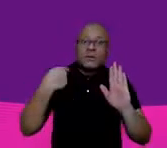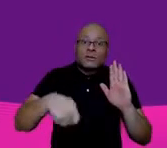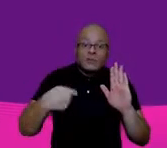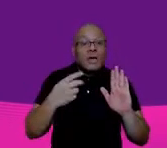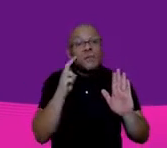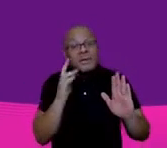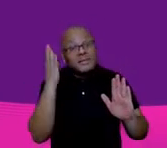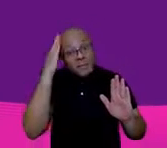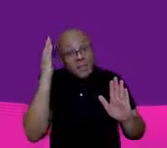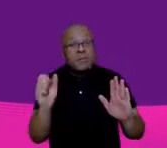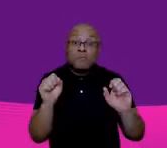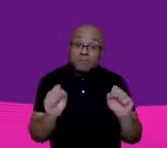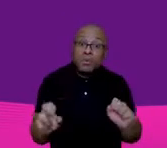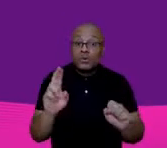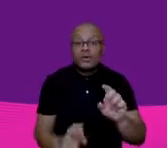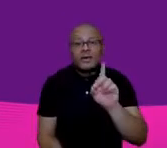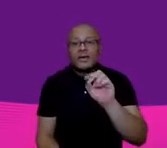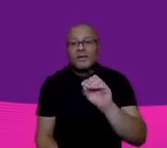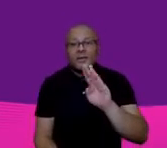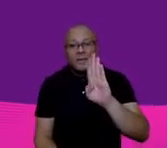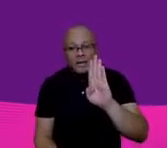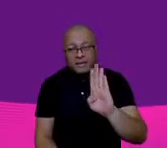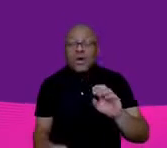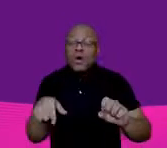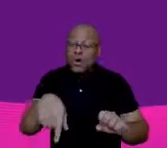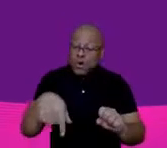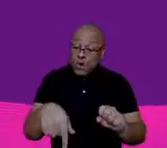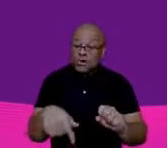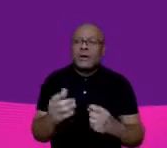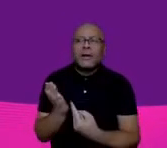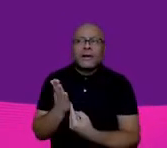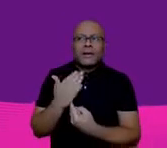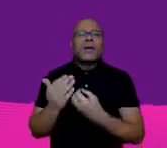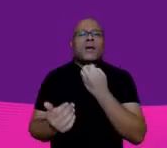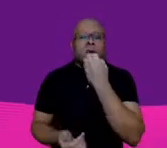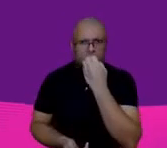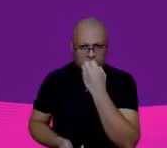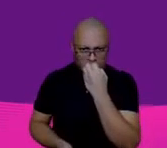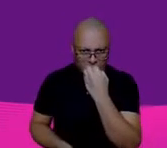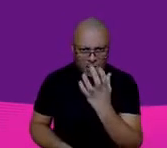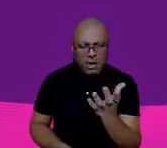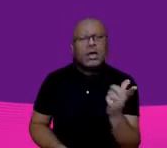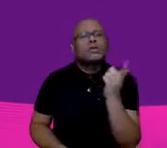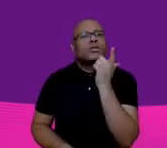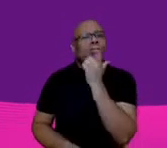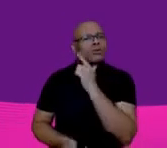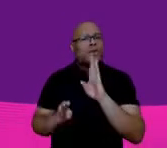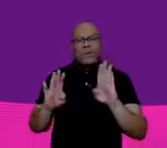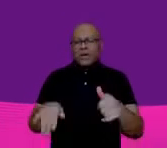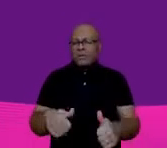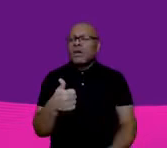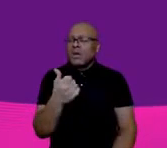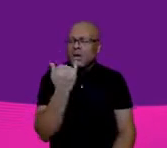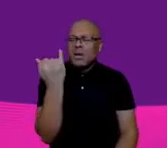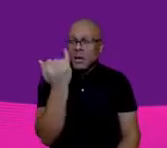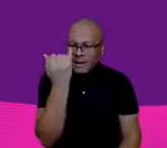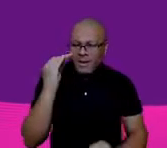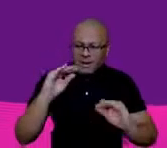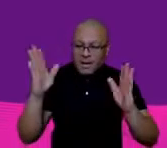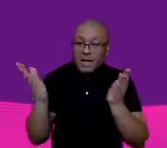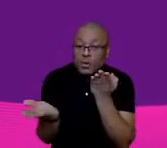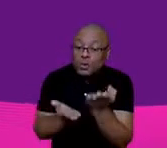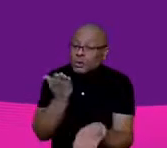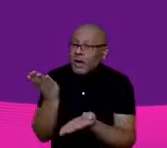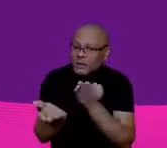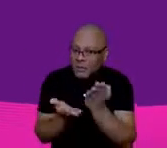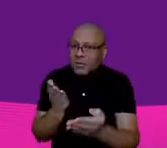A tecnologia, hoje em dia, já é muito boa e o resultado é muito bom. Vale deixar bem claro que a terapia, obviamente, ela é aprovada pela